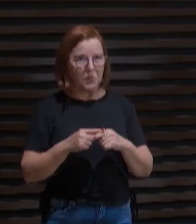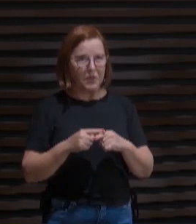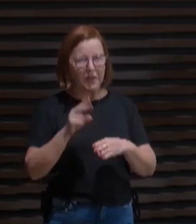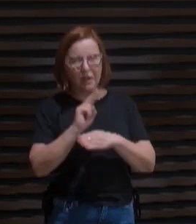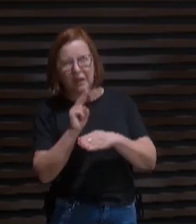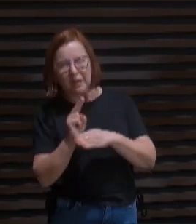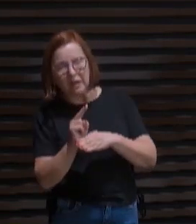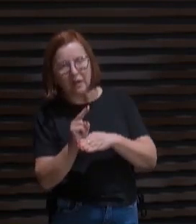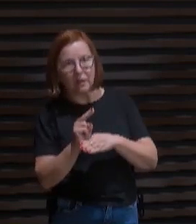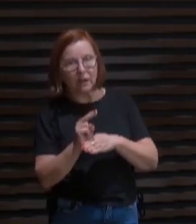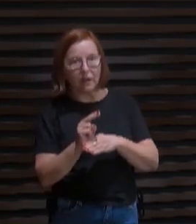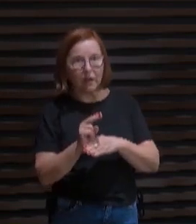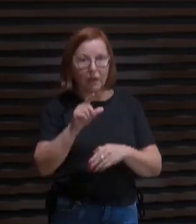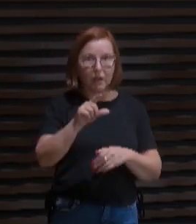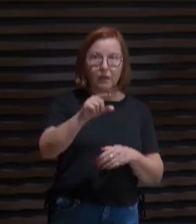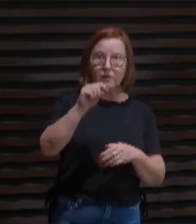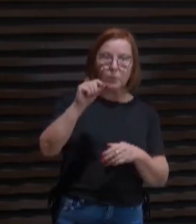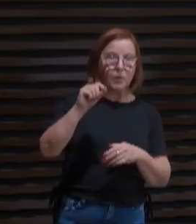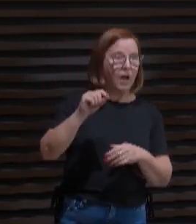mas o cara quando descobriu já estavam vindo.